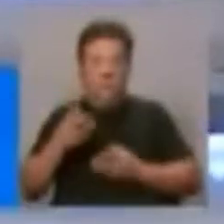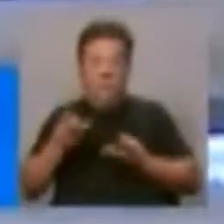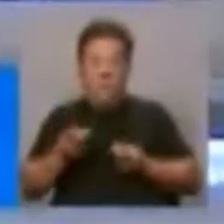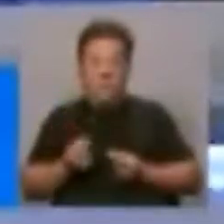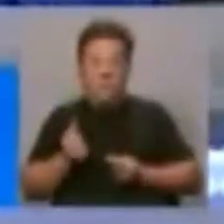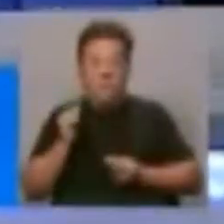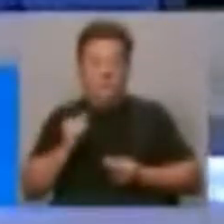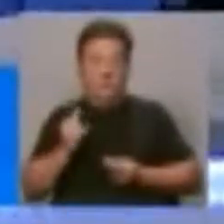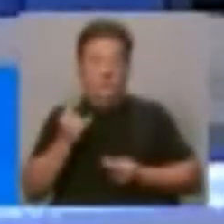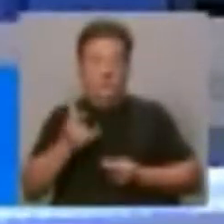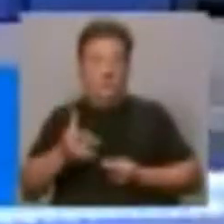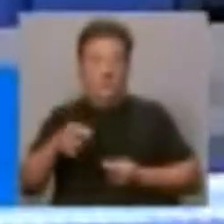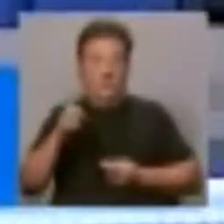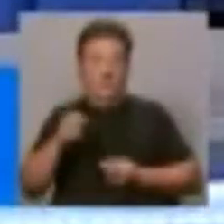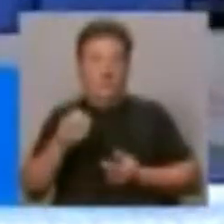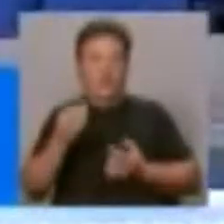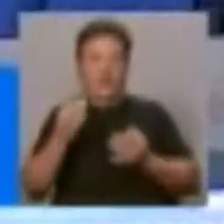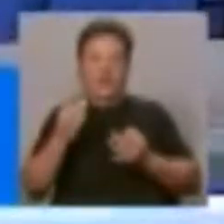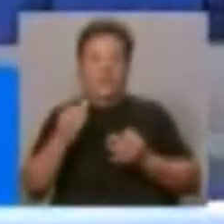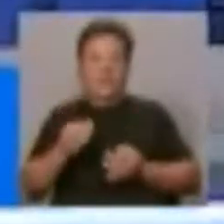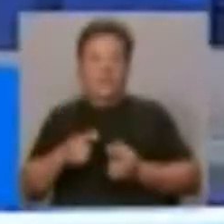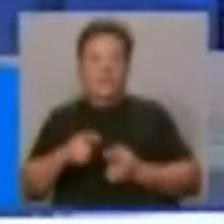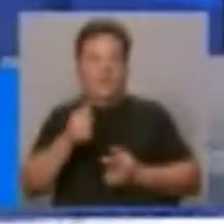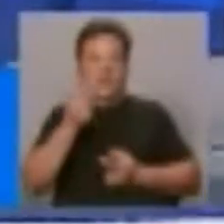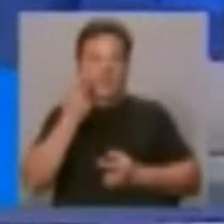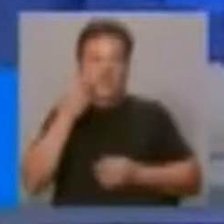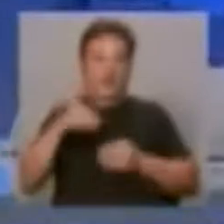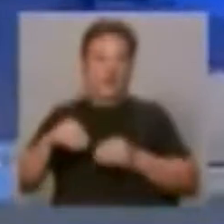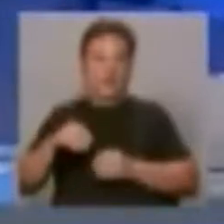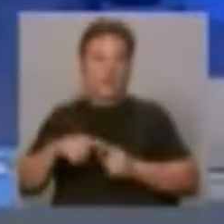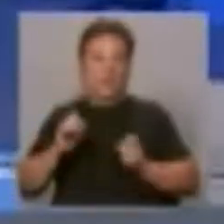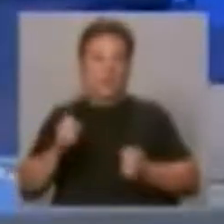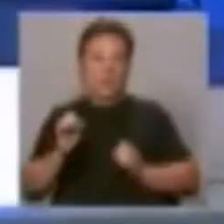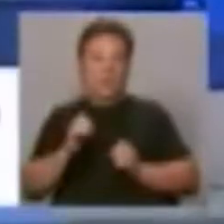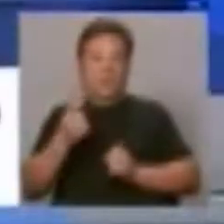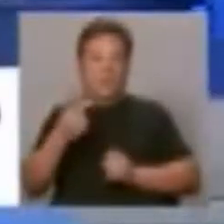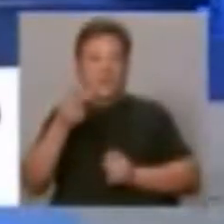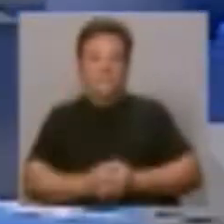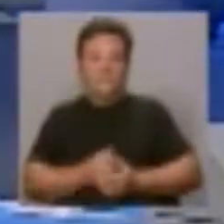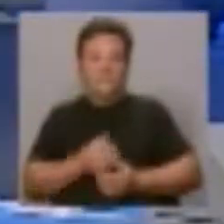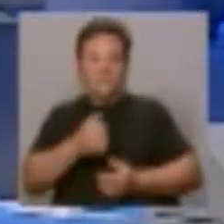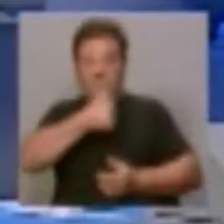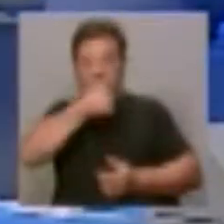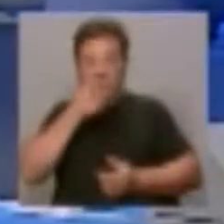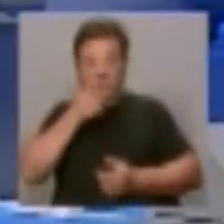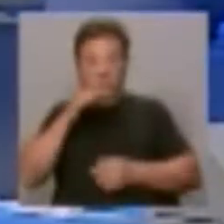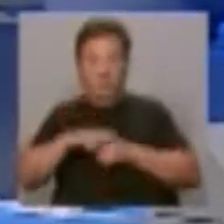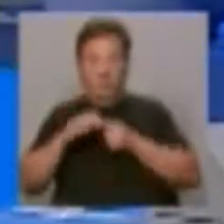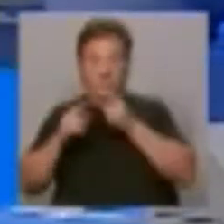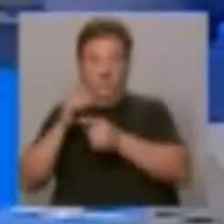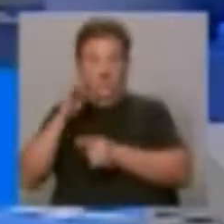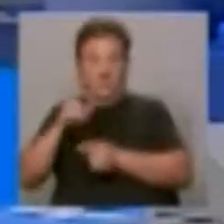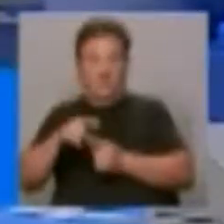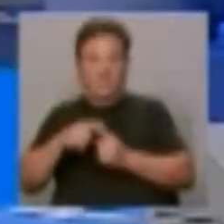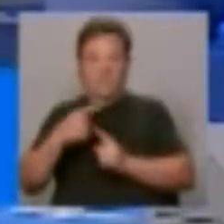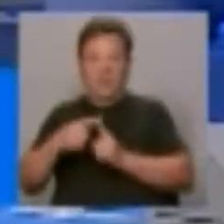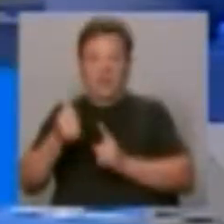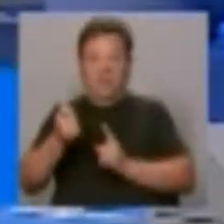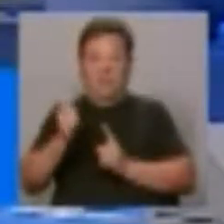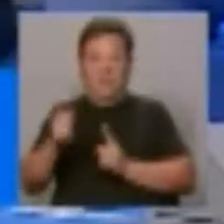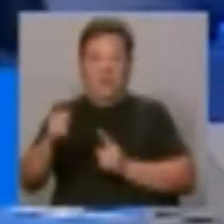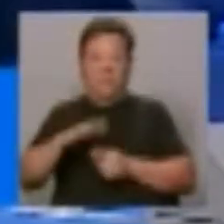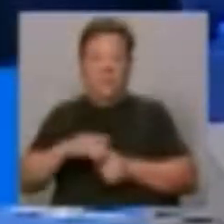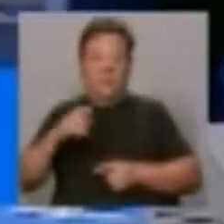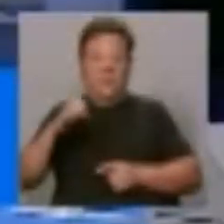para 2018 seja eleitoralista ou que não tenha visão. Numa sessão de culpa ao governo e o Bloco de Esquerda por o